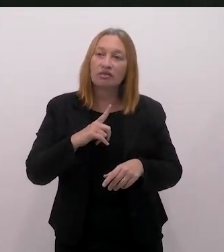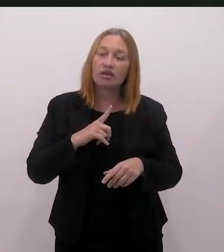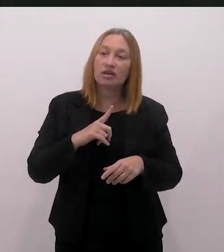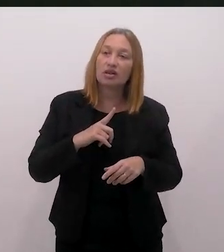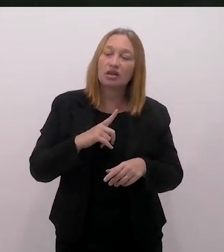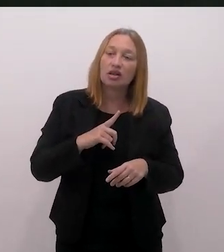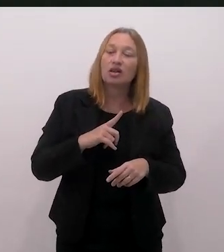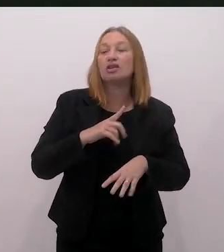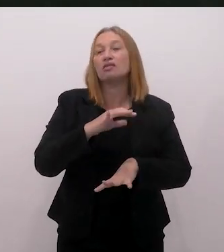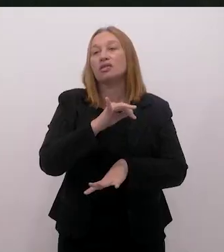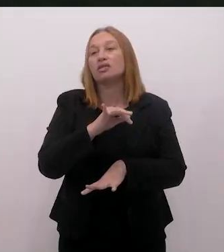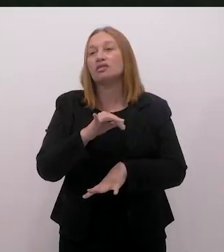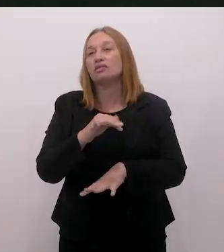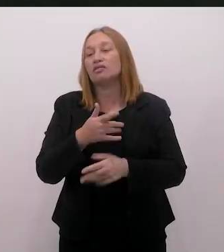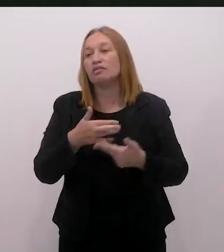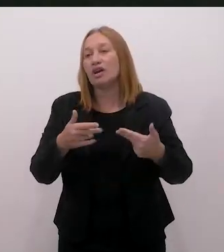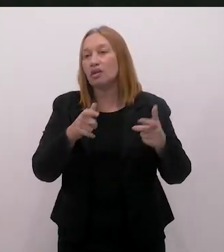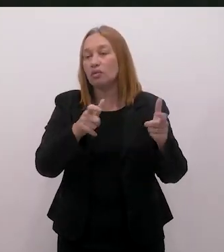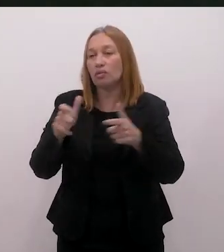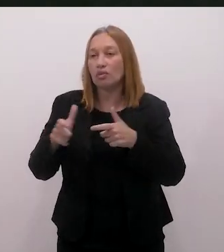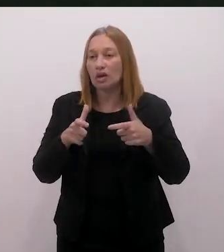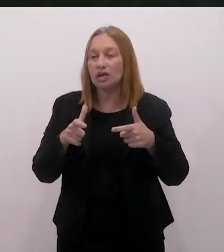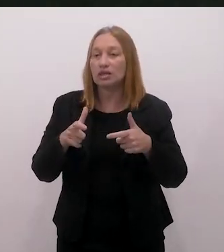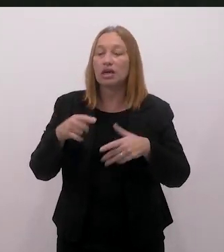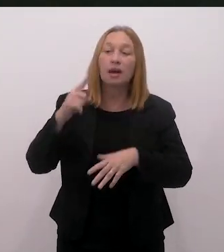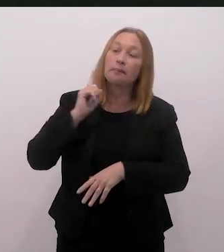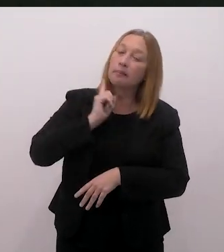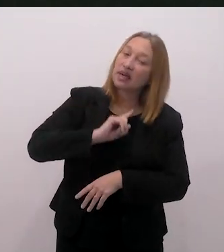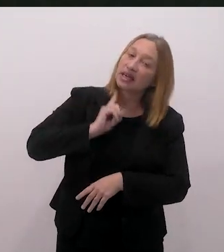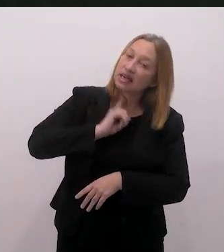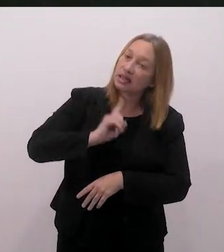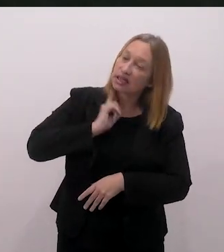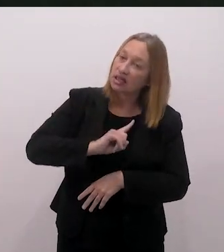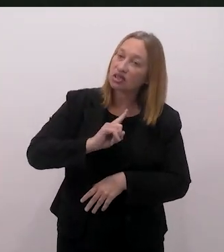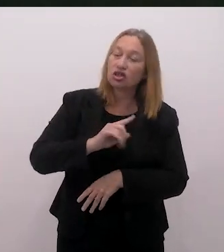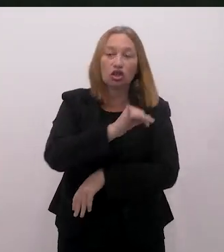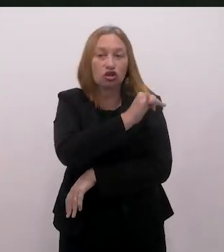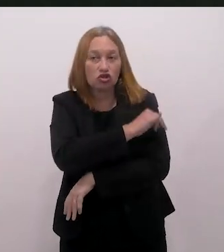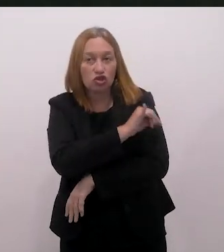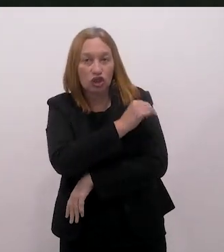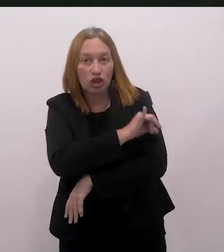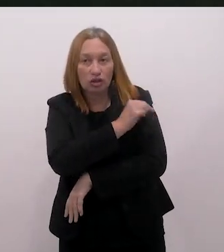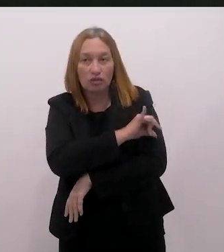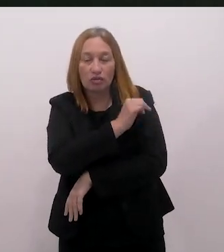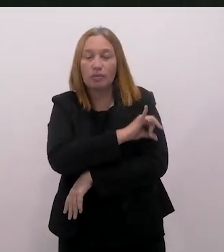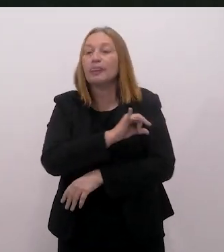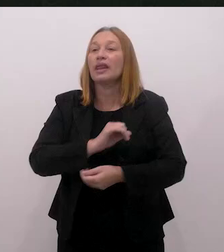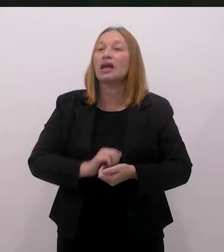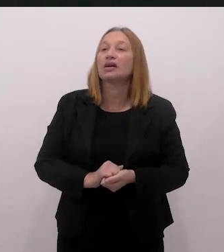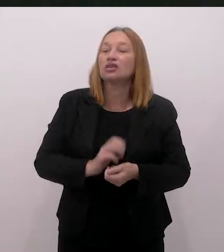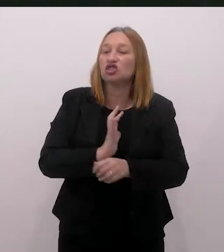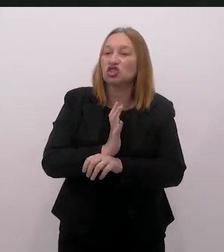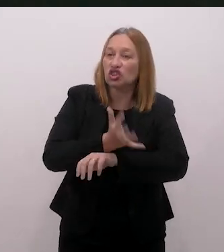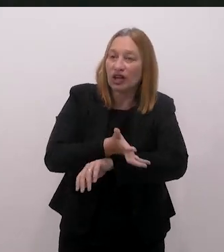para cá, veio muito para o Rio de Janeiro, tem a parte de Minas, tiveram o pessoal